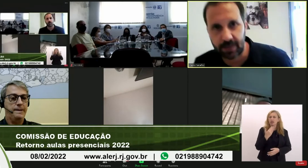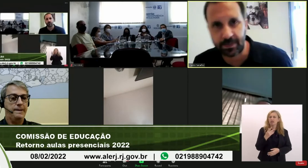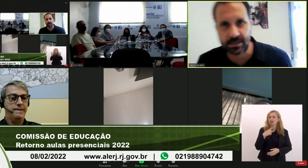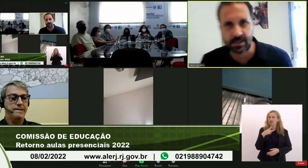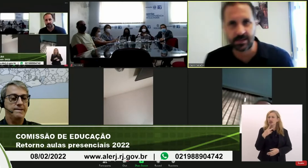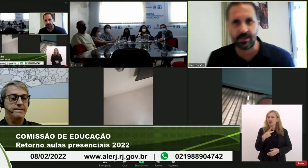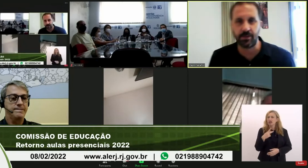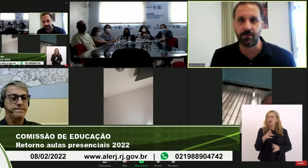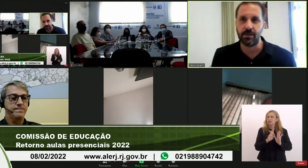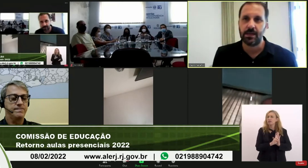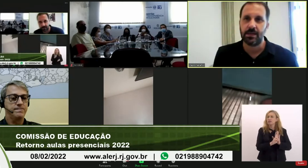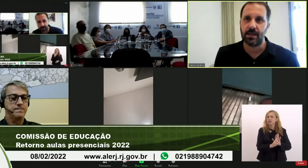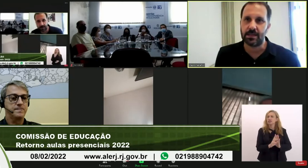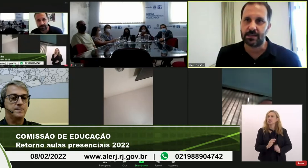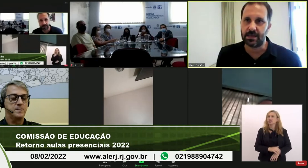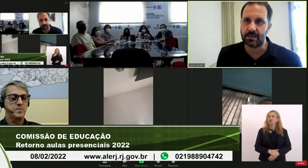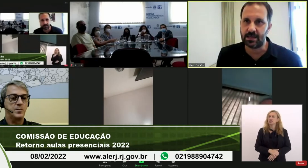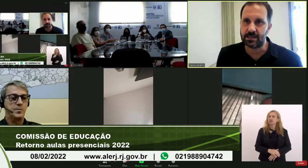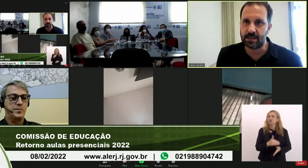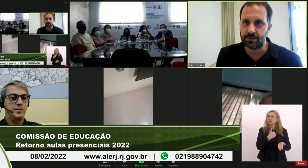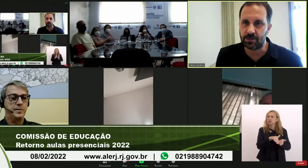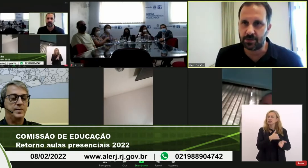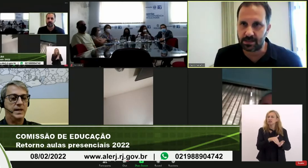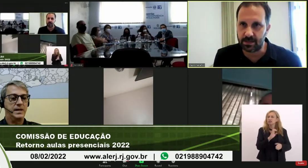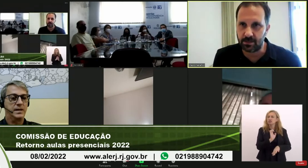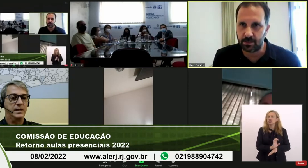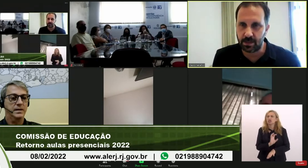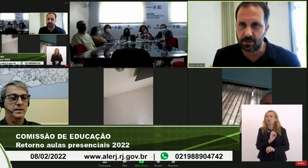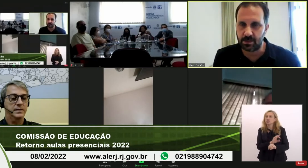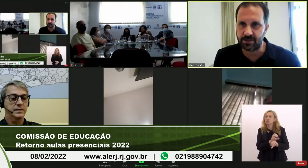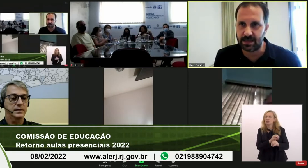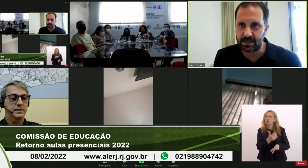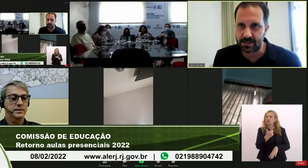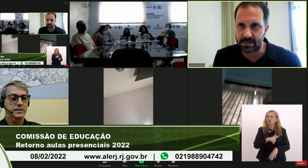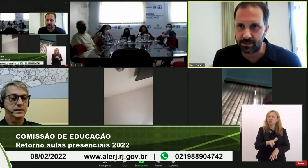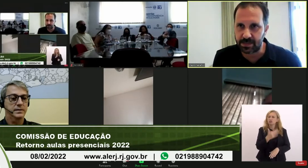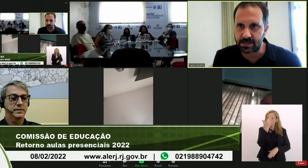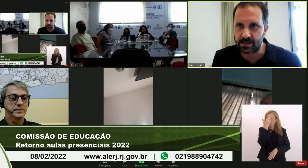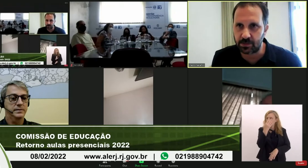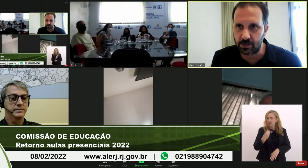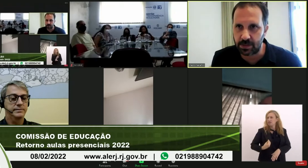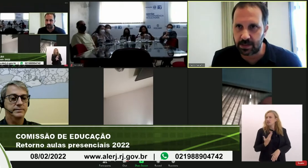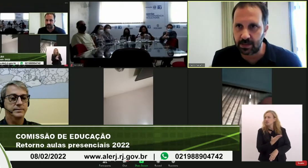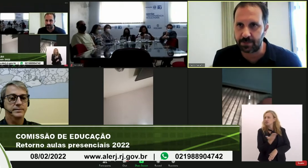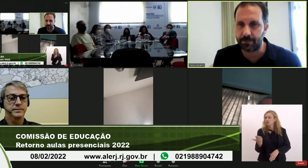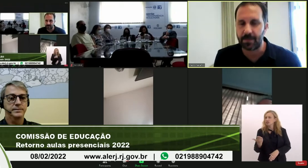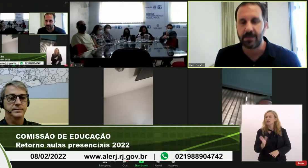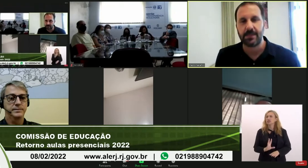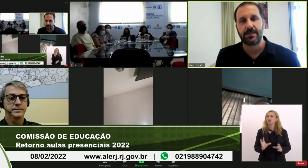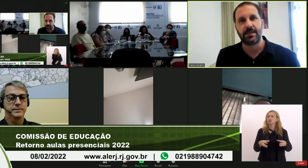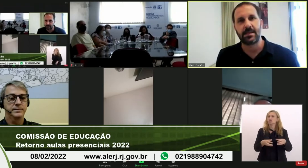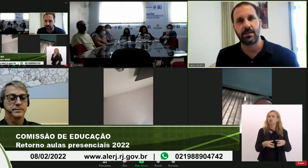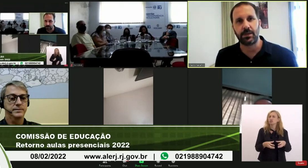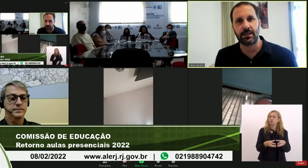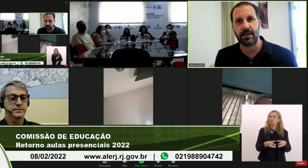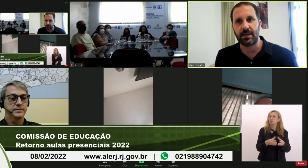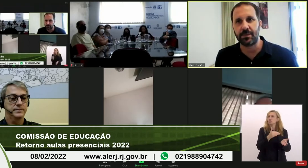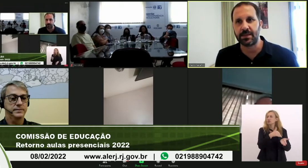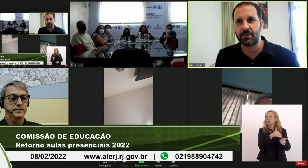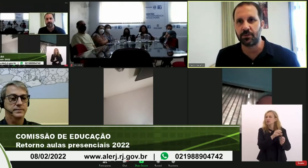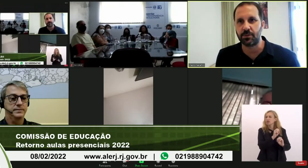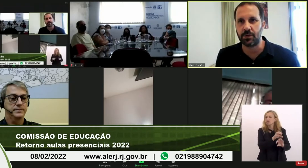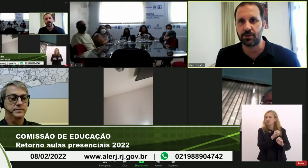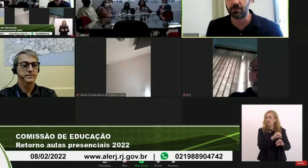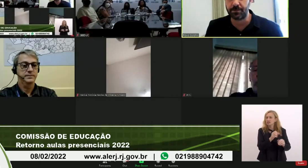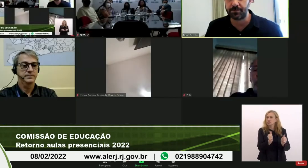a representação da Secretaria de Estado de Educação, mais uma vez agradecendo a presença de toda a equipe da CEDUC, que está aqui